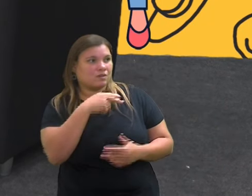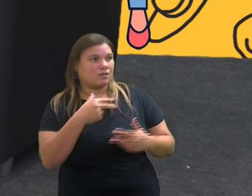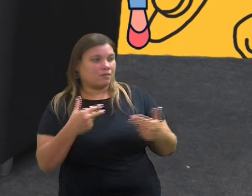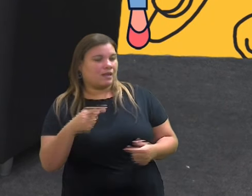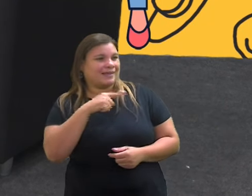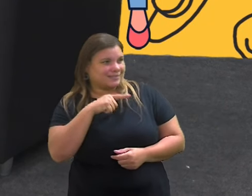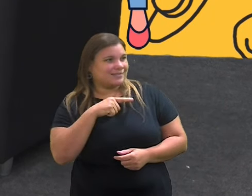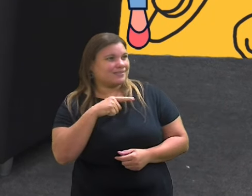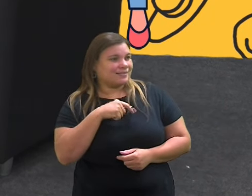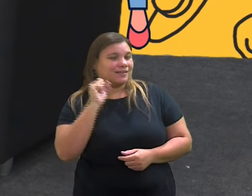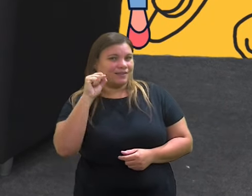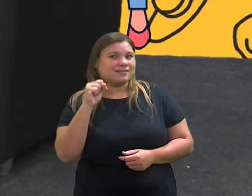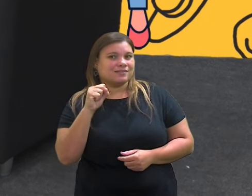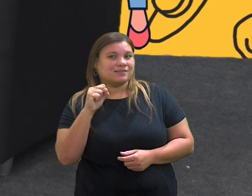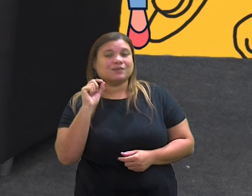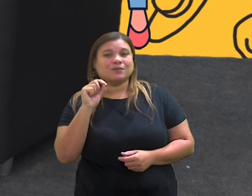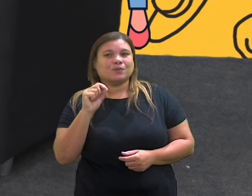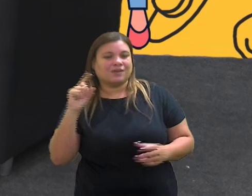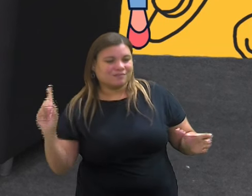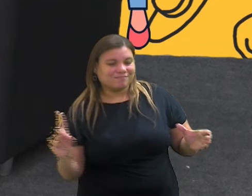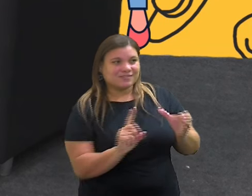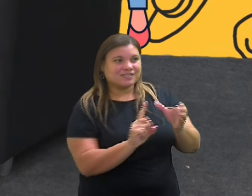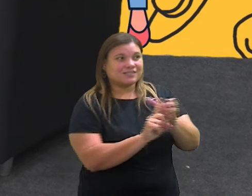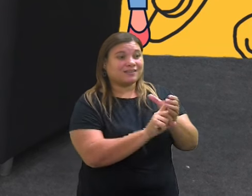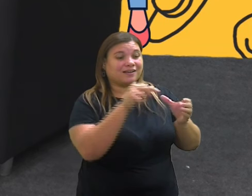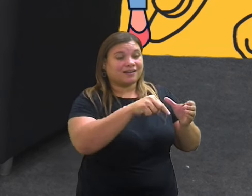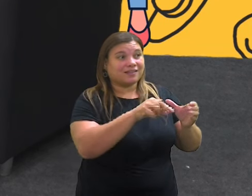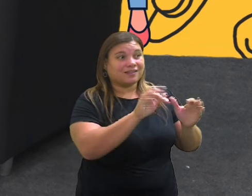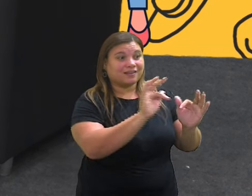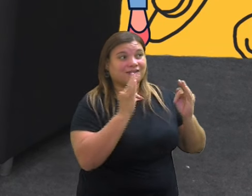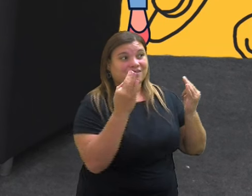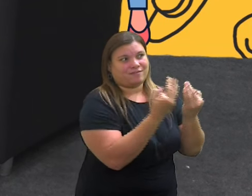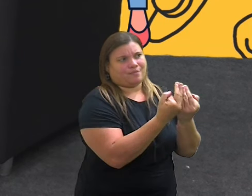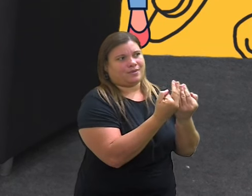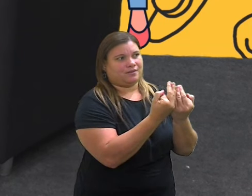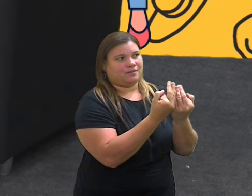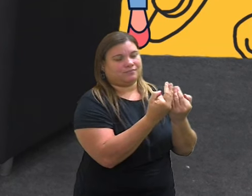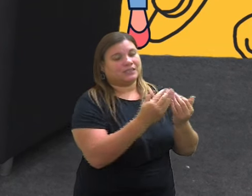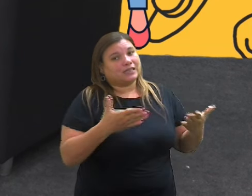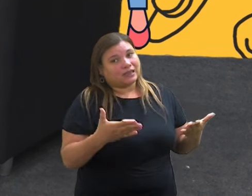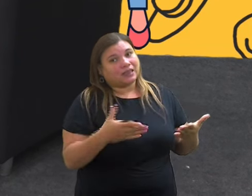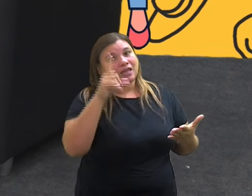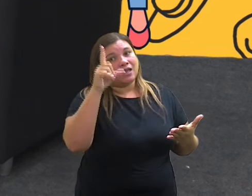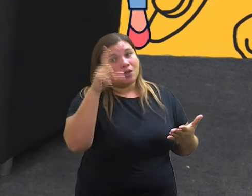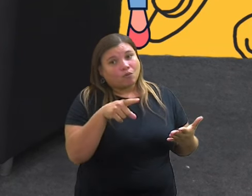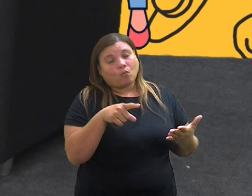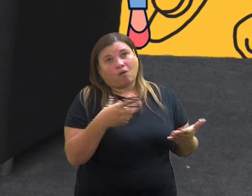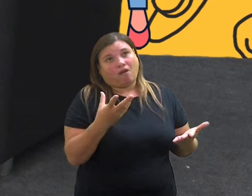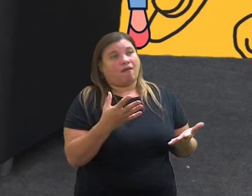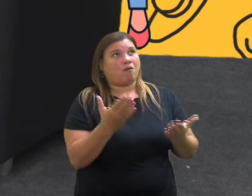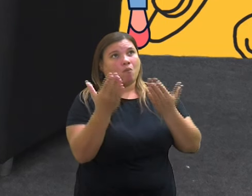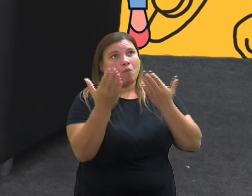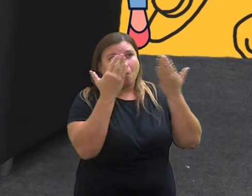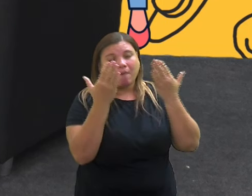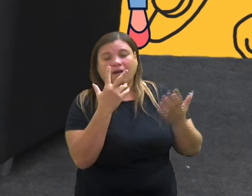parte das famílias, né? Então, cada cãozinho, o gato, ele faz parte e ele deve ser tratado como